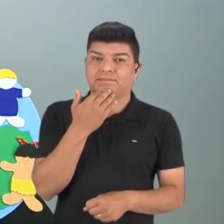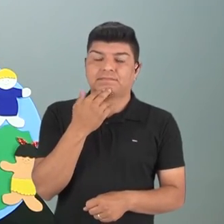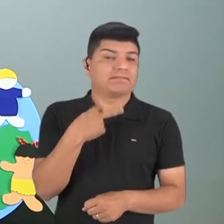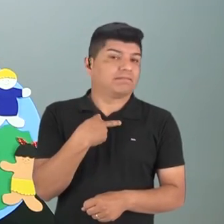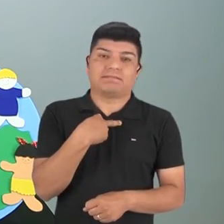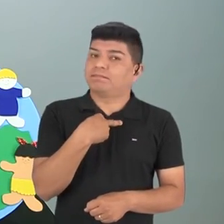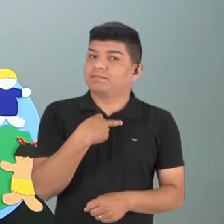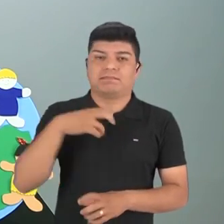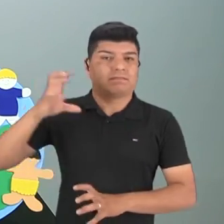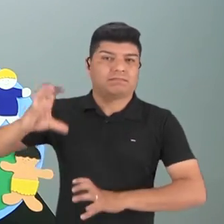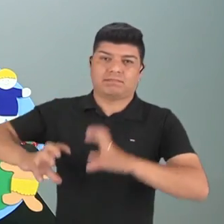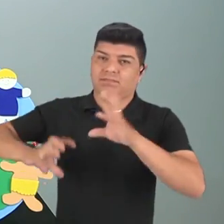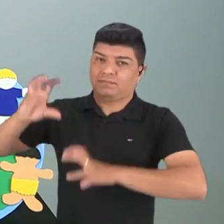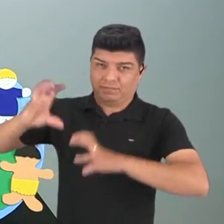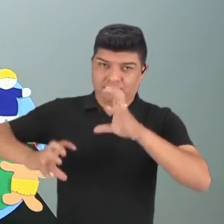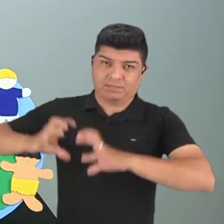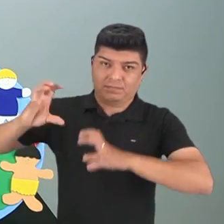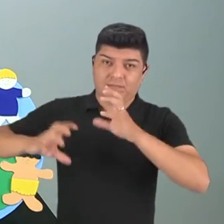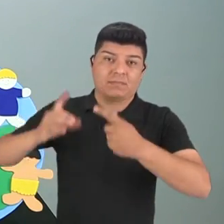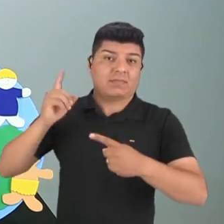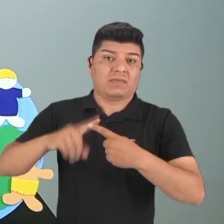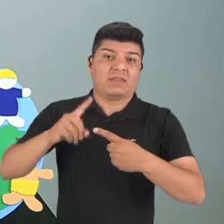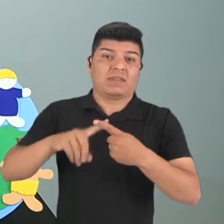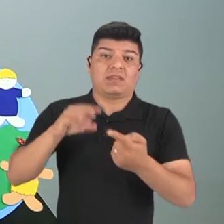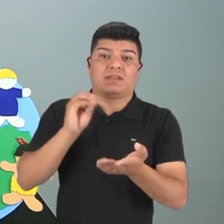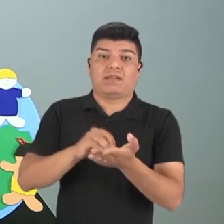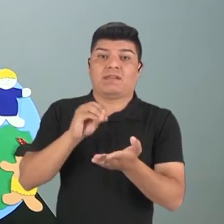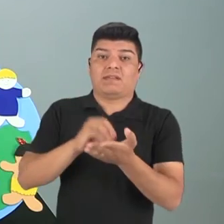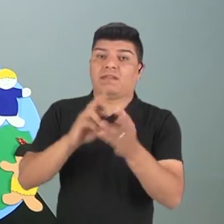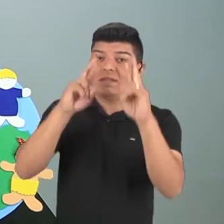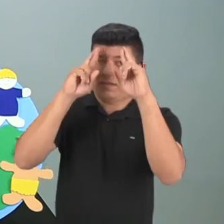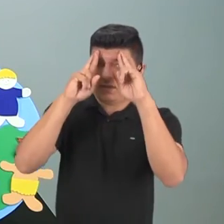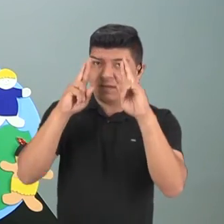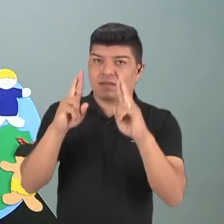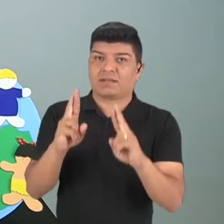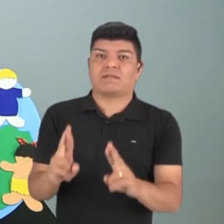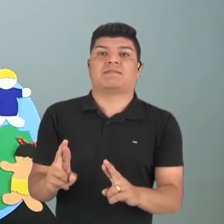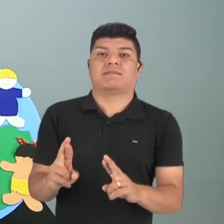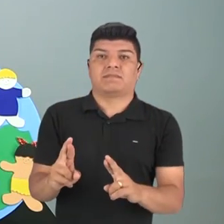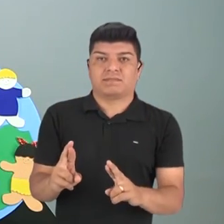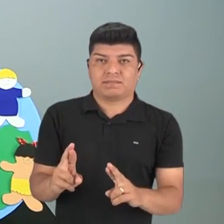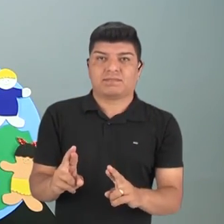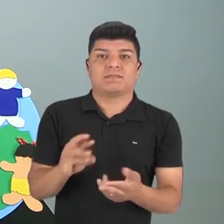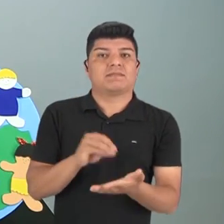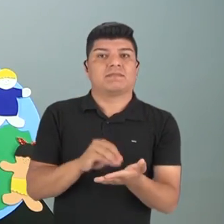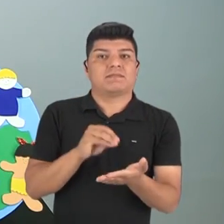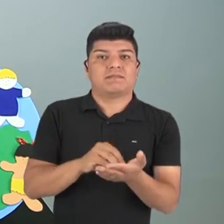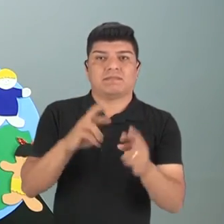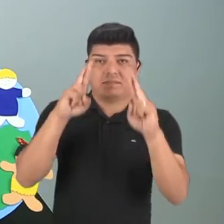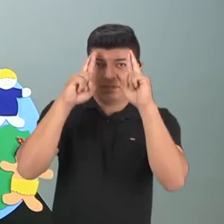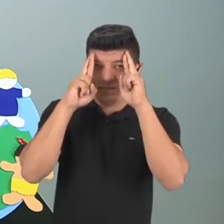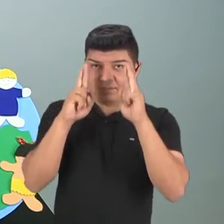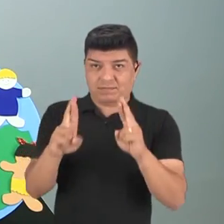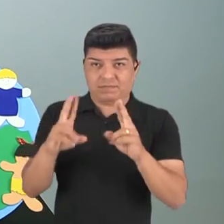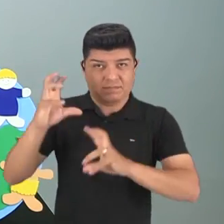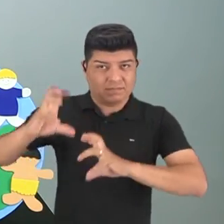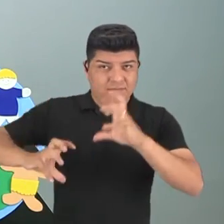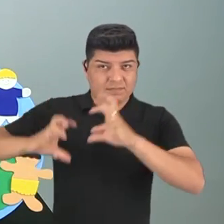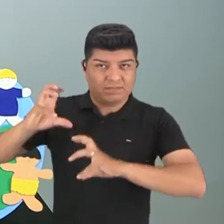não devemos brigar, porque é desrespeito. Respeito, é desrespeito